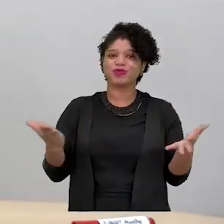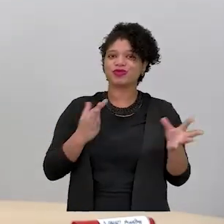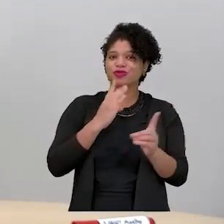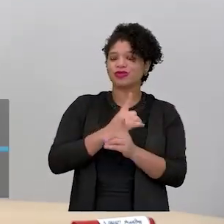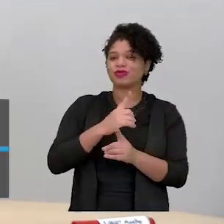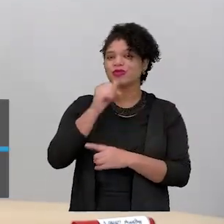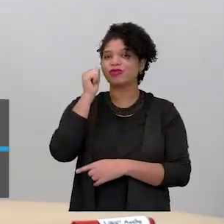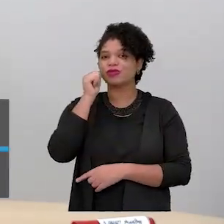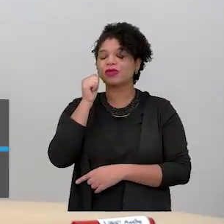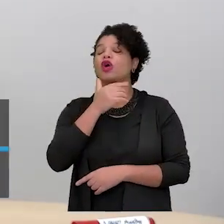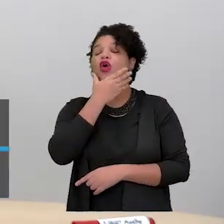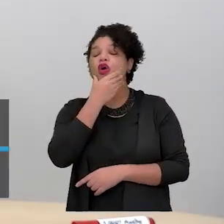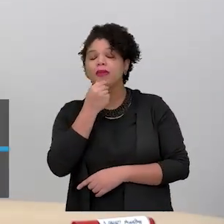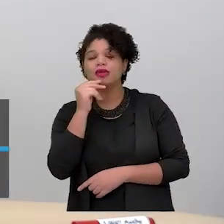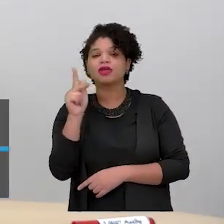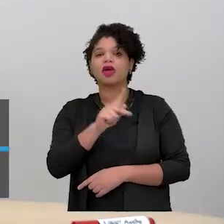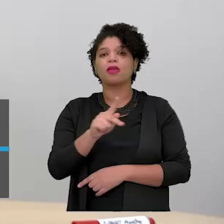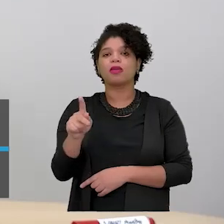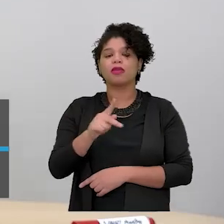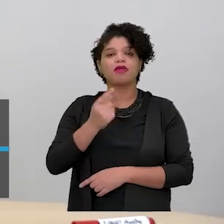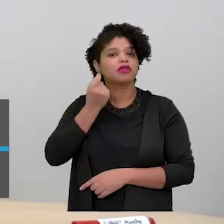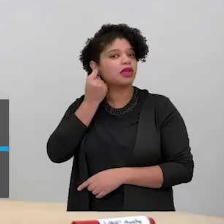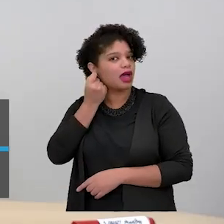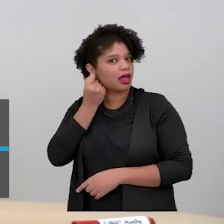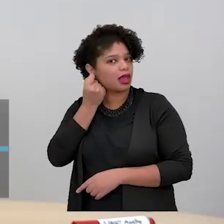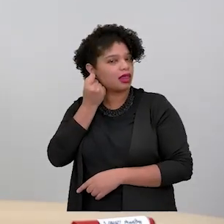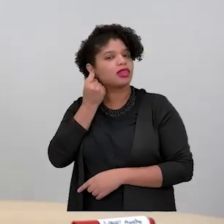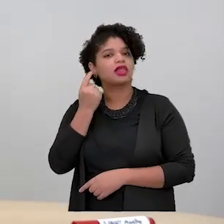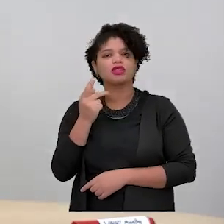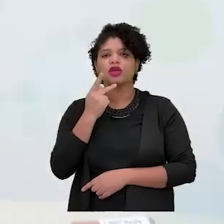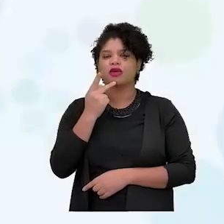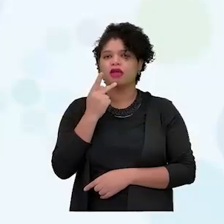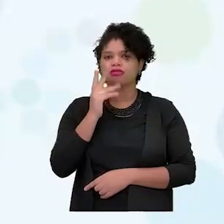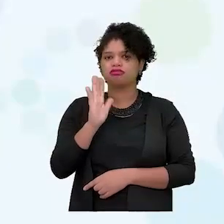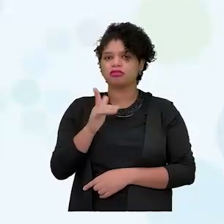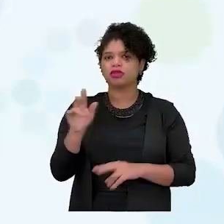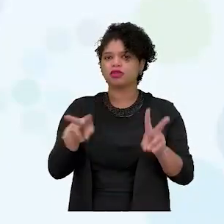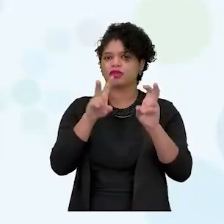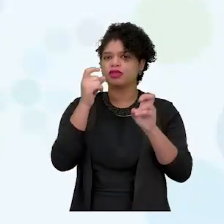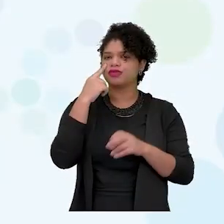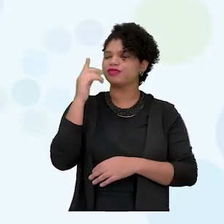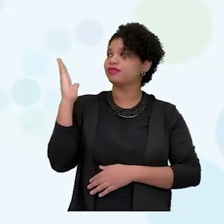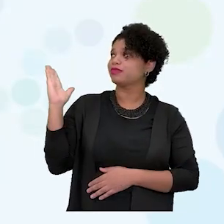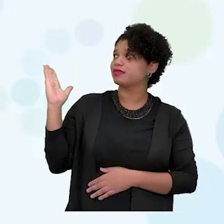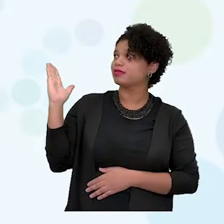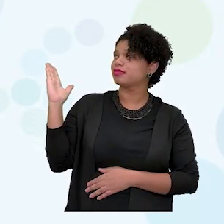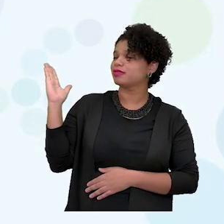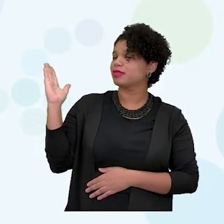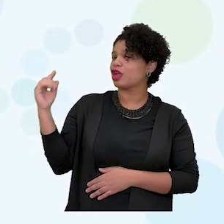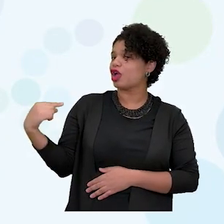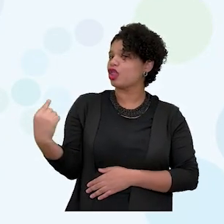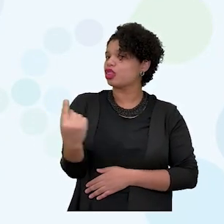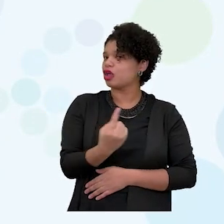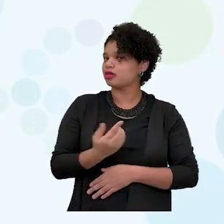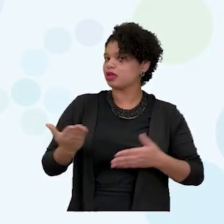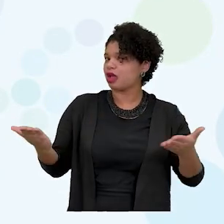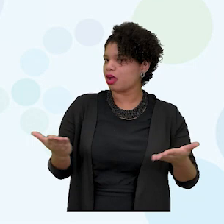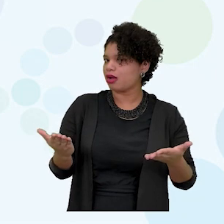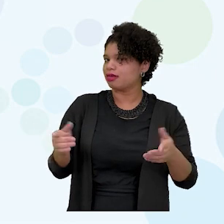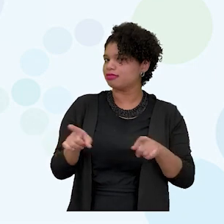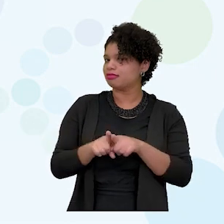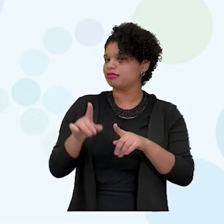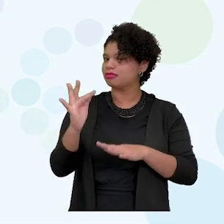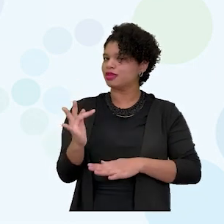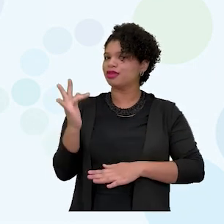hoje, o professor Anderson já cantou a bola para a gente, olha lá na telinha, o nome é Nós, Hoje e no Futuro. E para